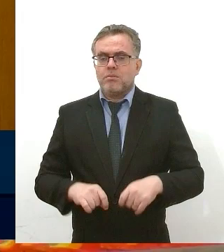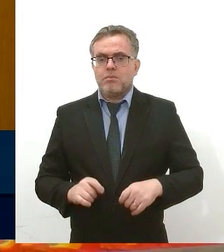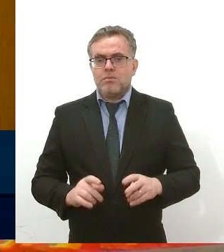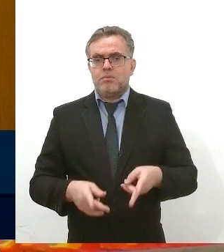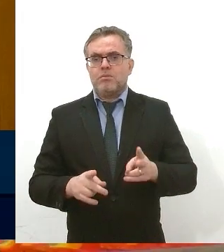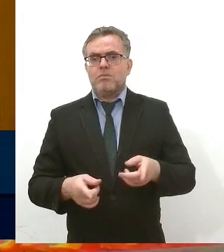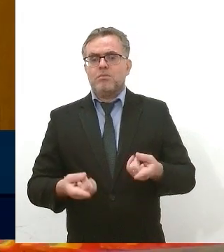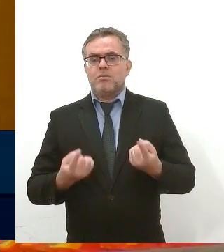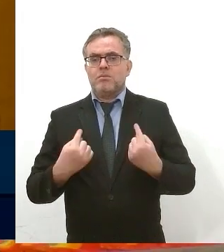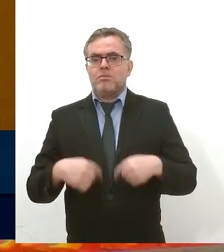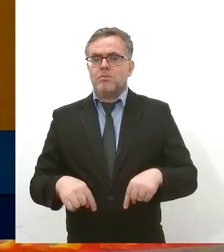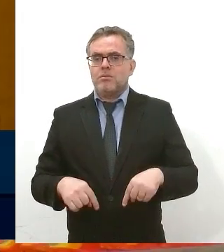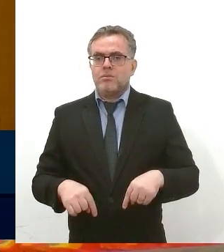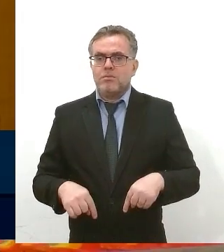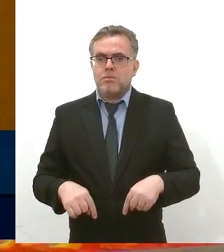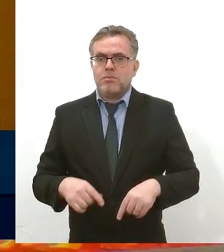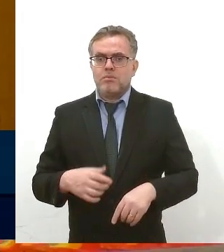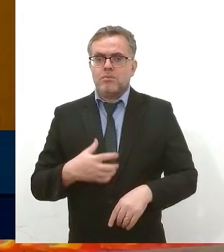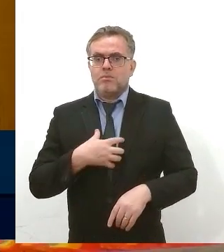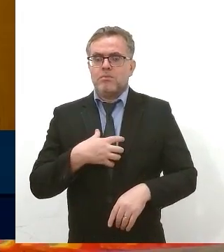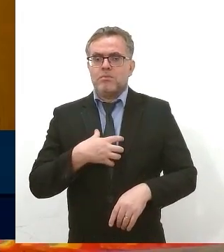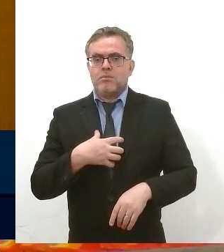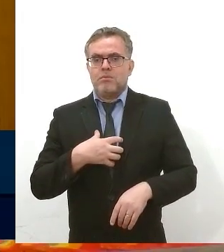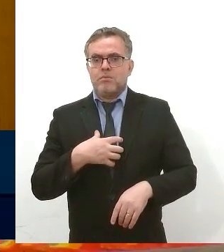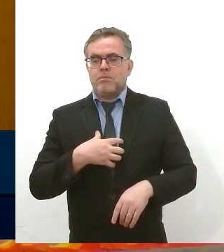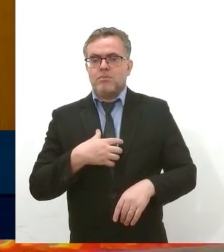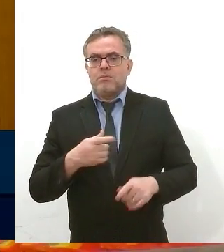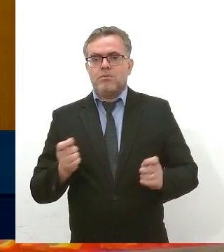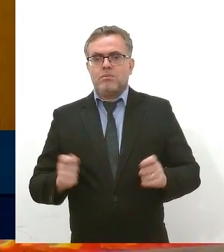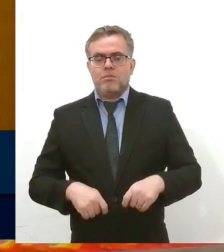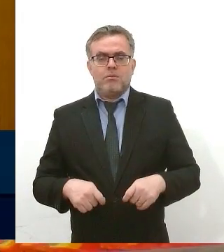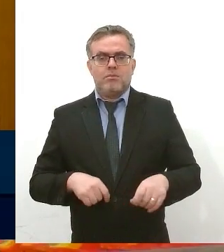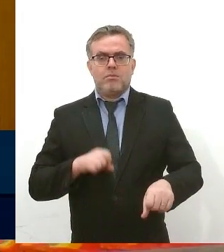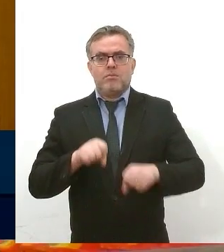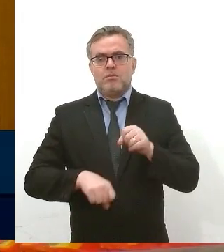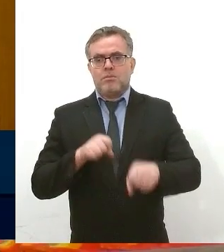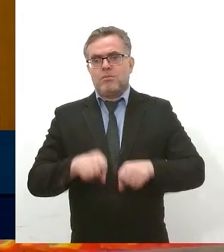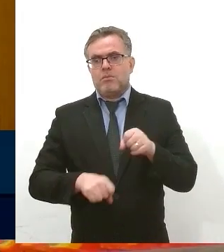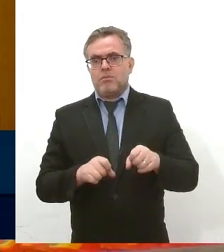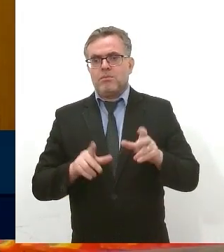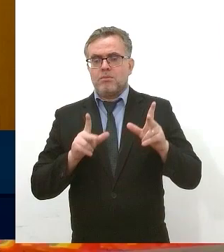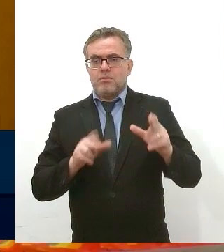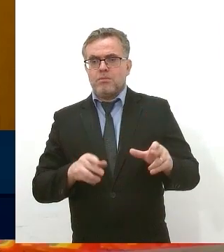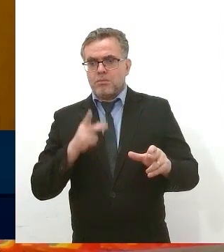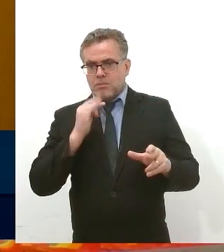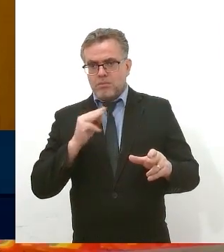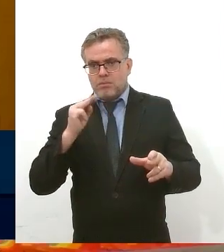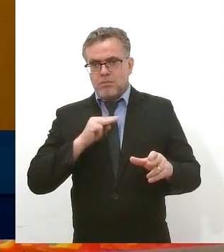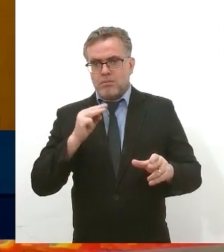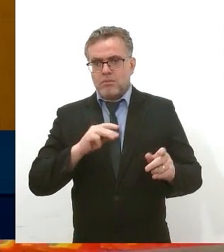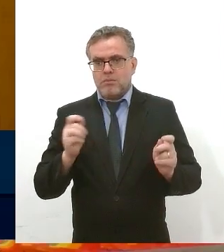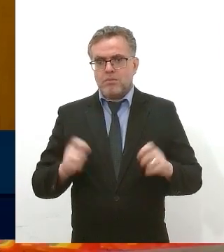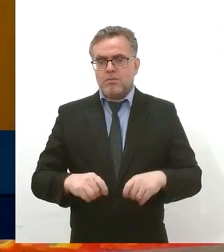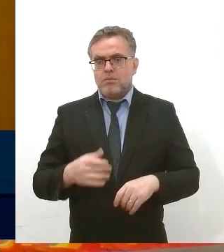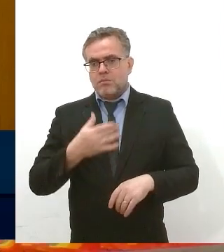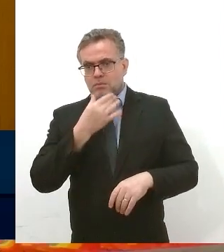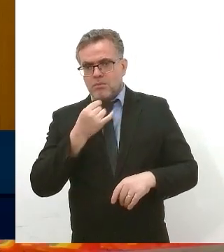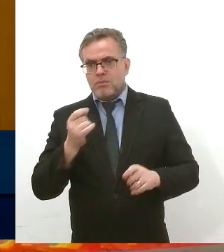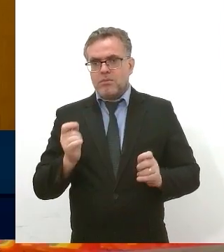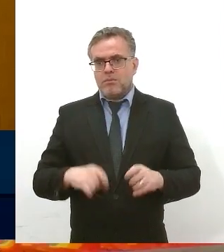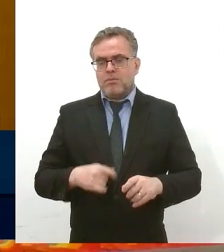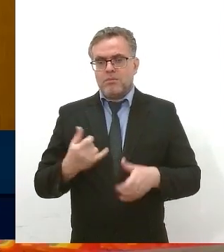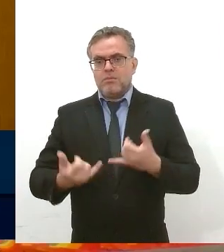eu nunca tive essa expectativa, né, que meus pais tinham, né, de ser um menino, de ser brincar de bicicleta, jogar